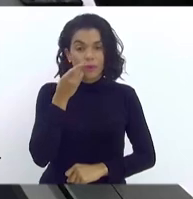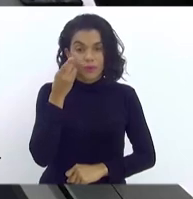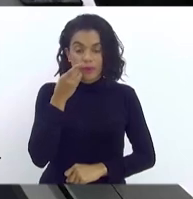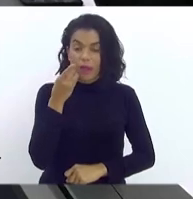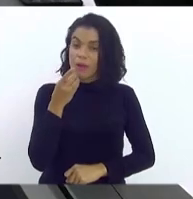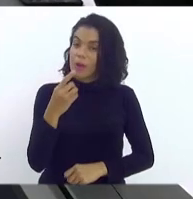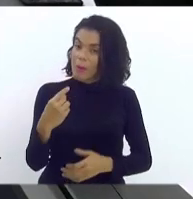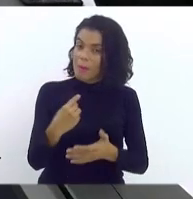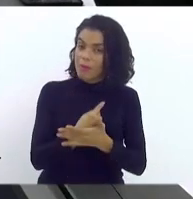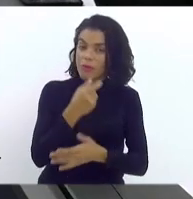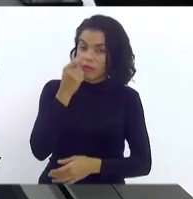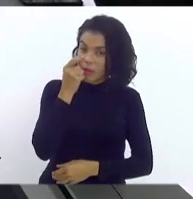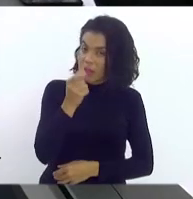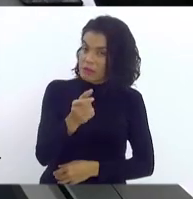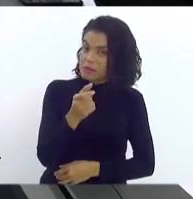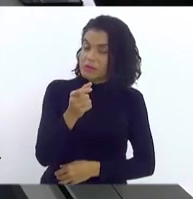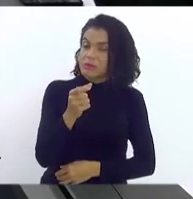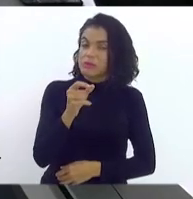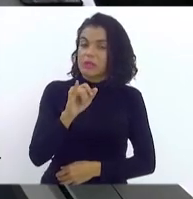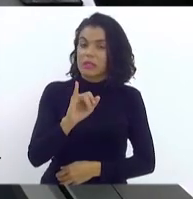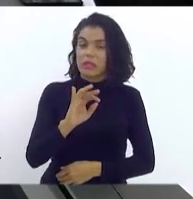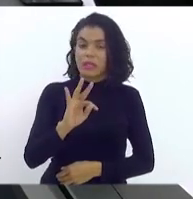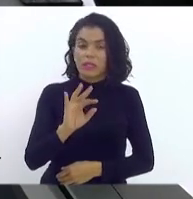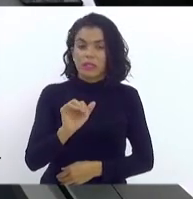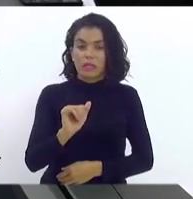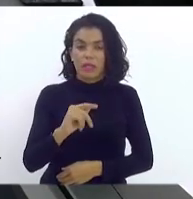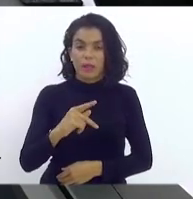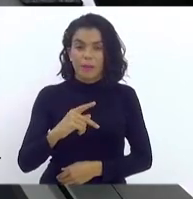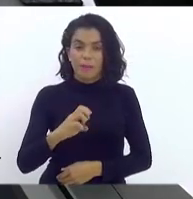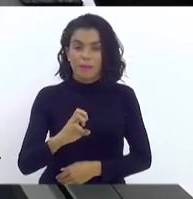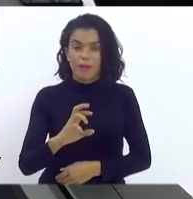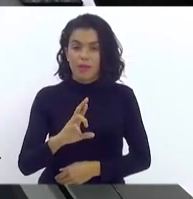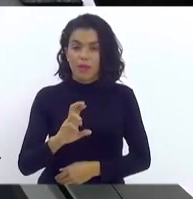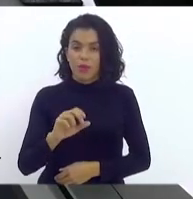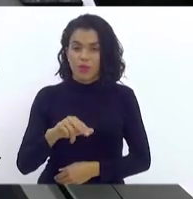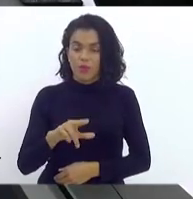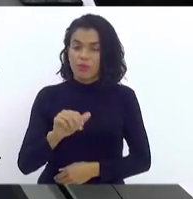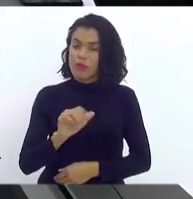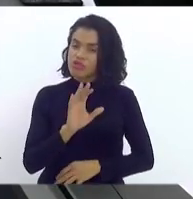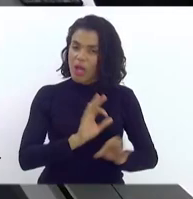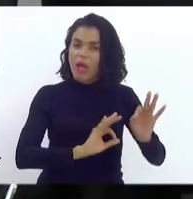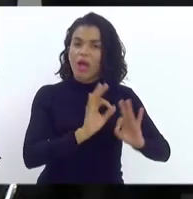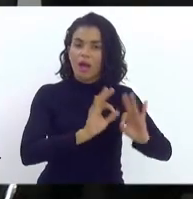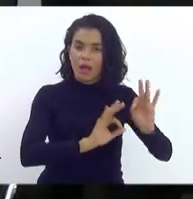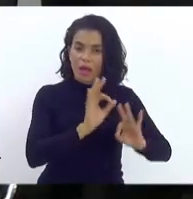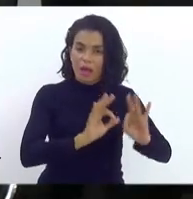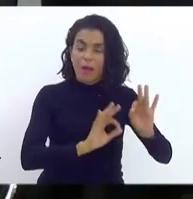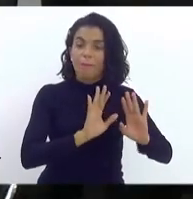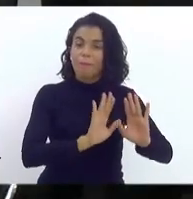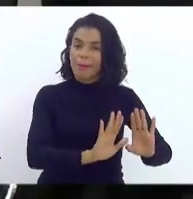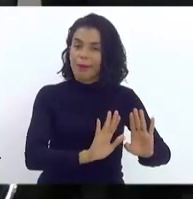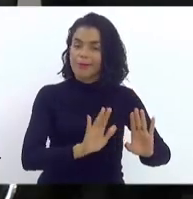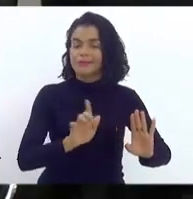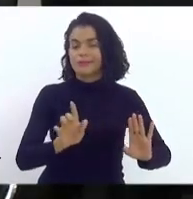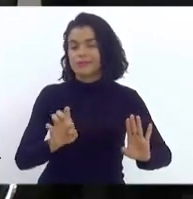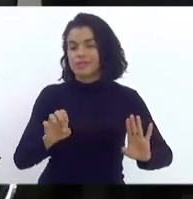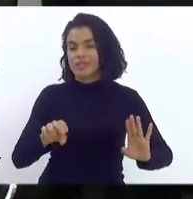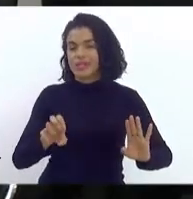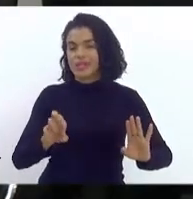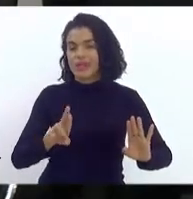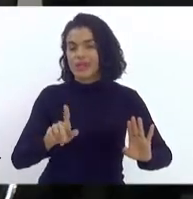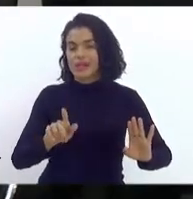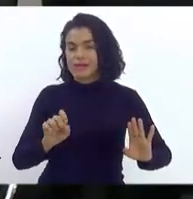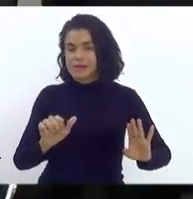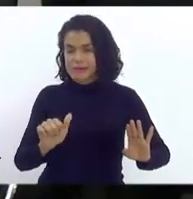uma pergunta interessante, essa da Itaperuna. Nós temos até rede preparada lá, mas a Geners ela pediu para a gente, ainda na